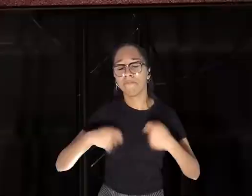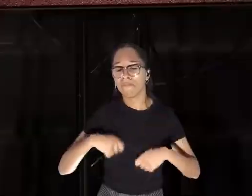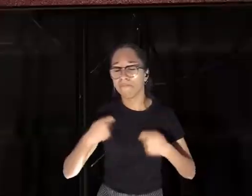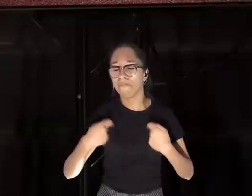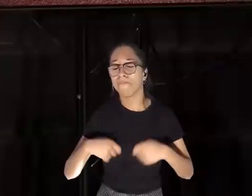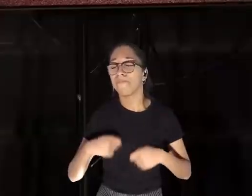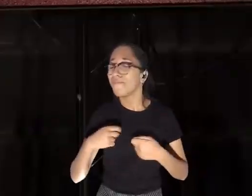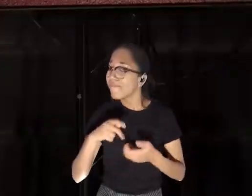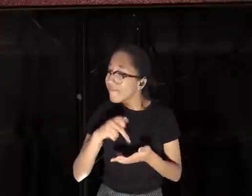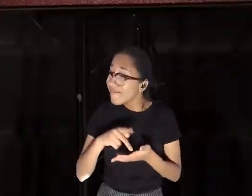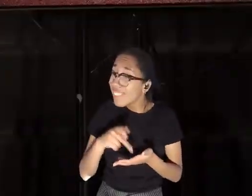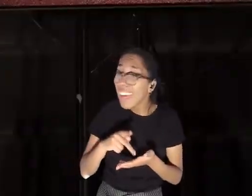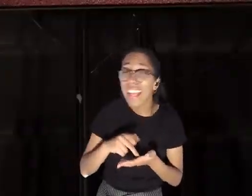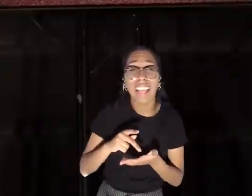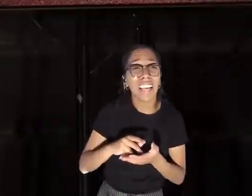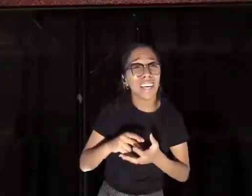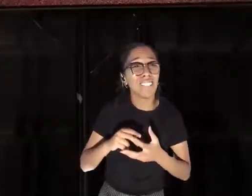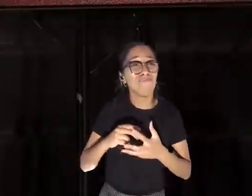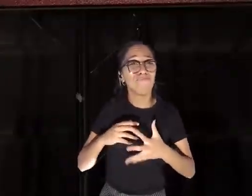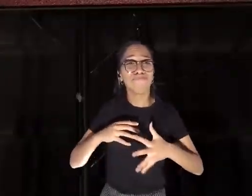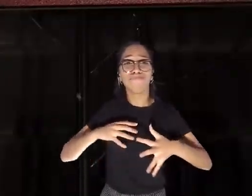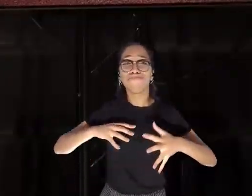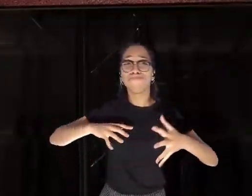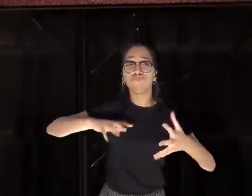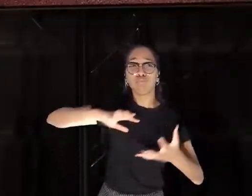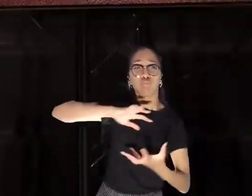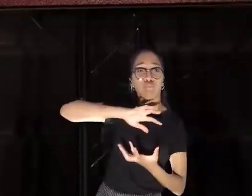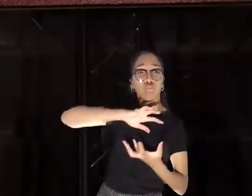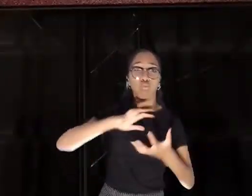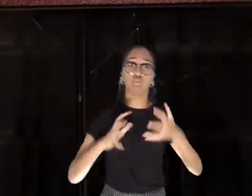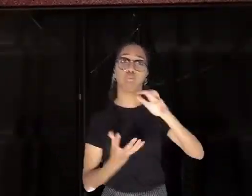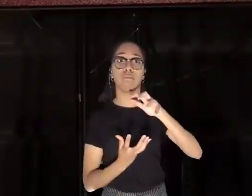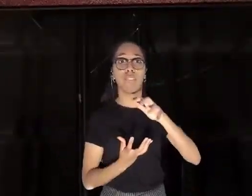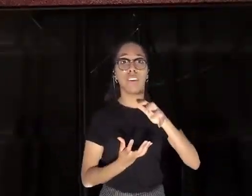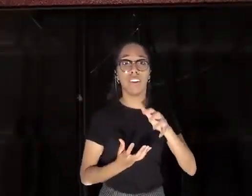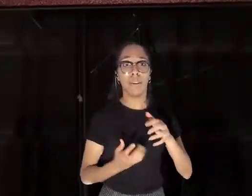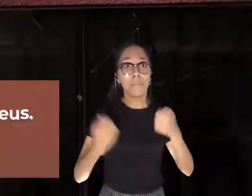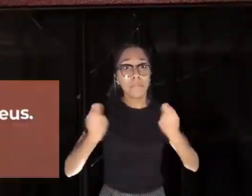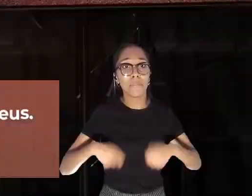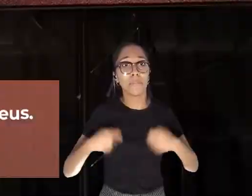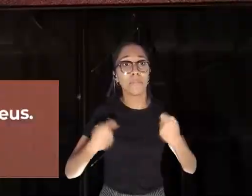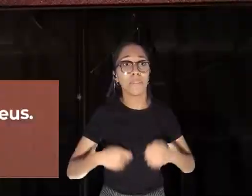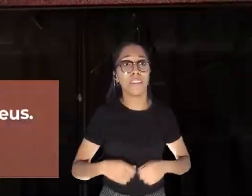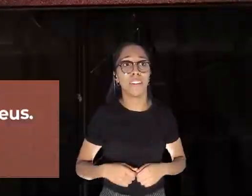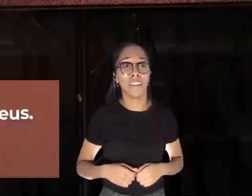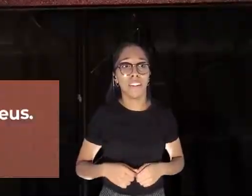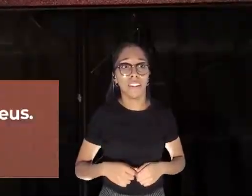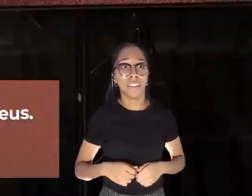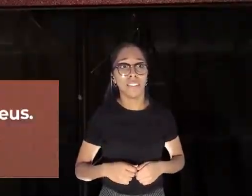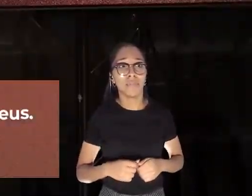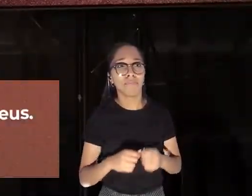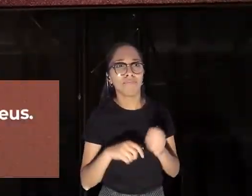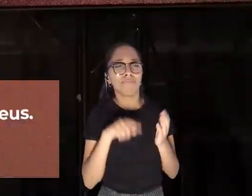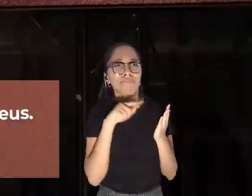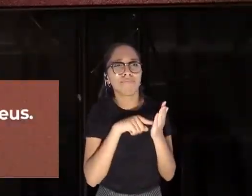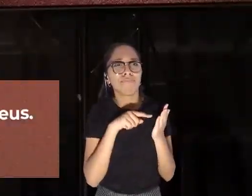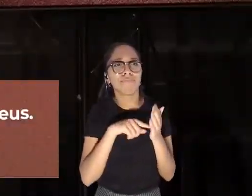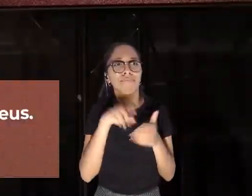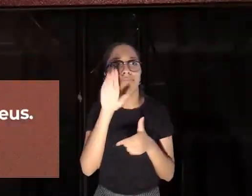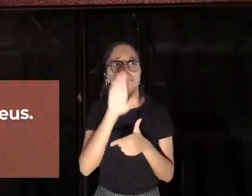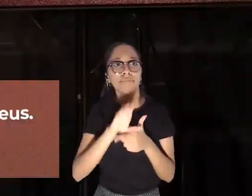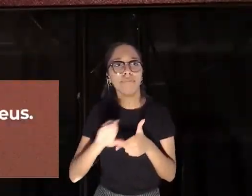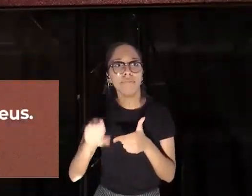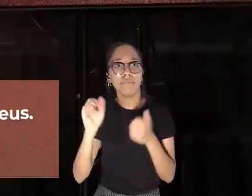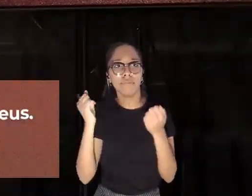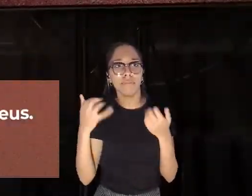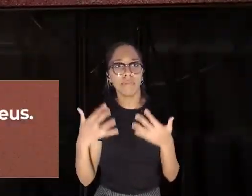gente precisa. Paulo diz em 1 Coríntios capítulo 6, versículo 11: assim foram alguns de vocês,